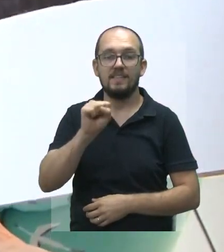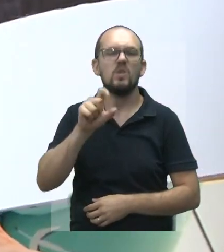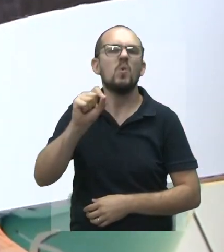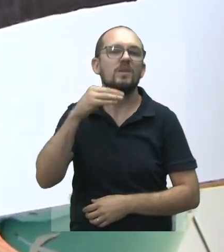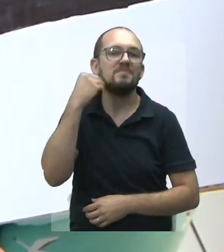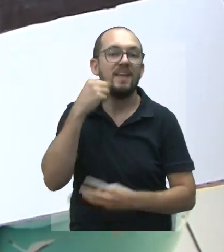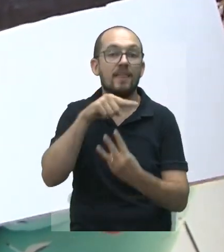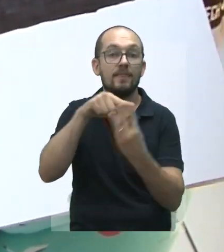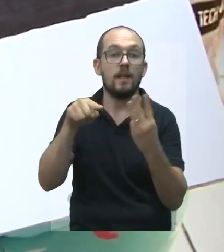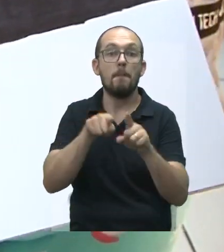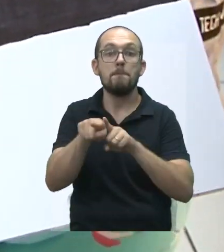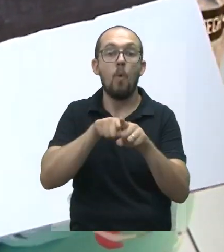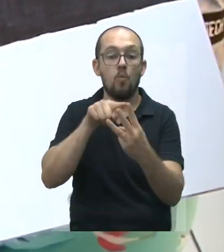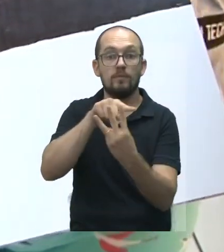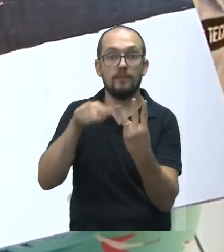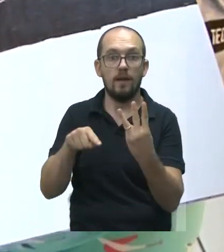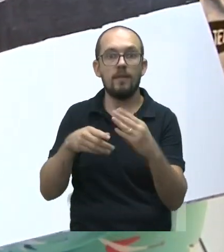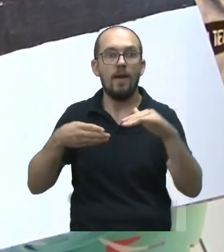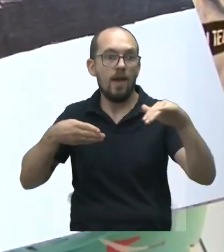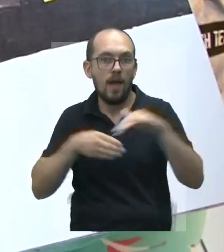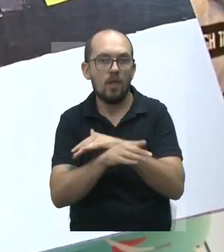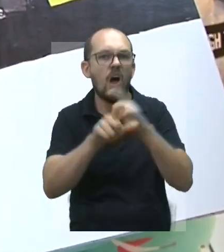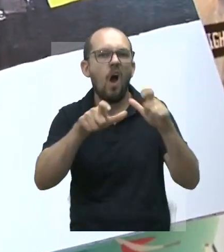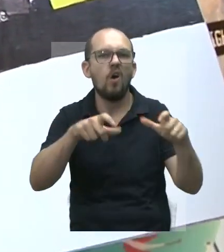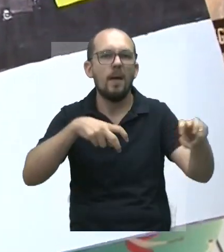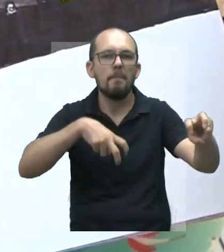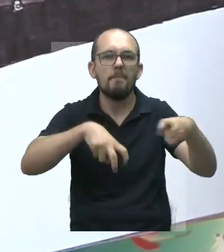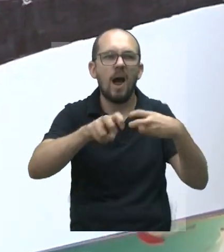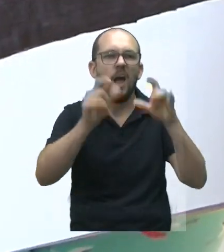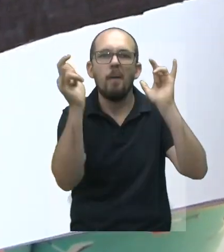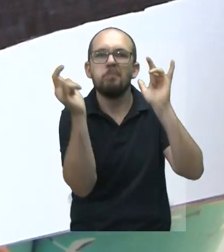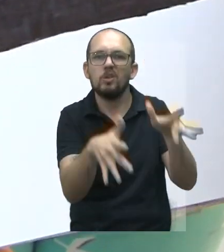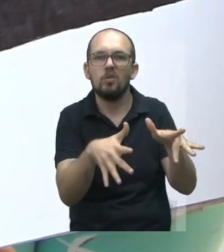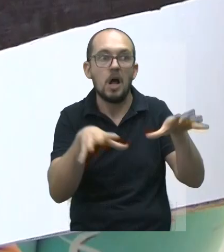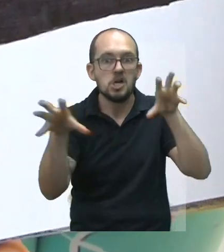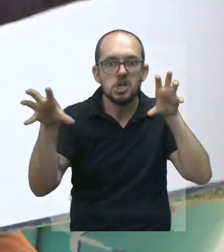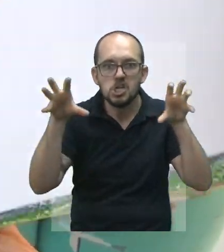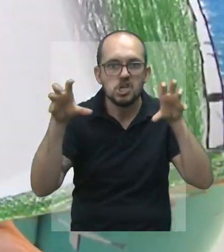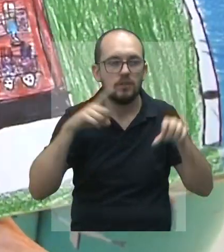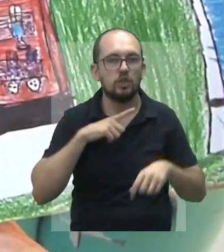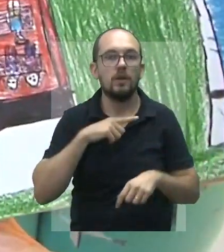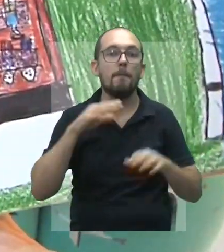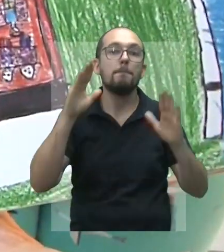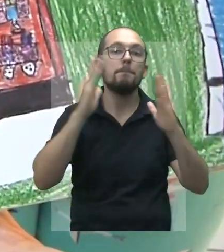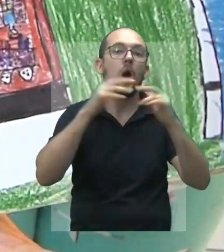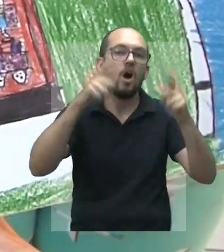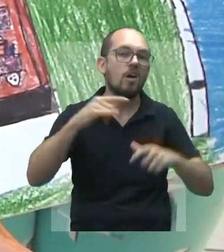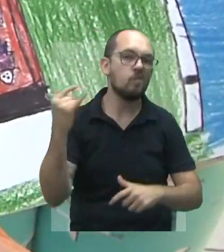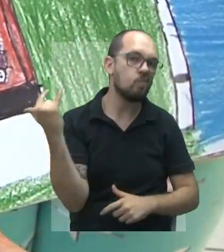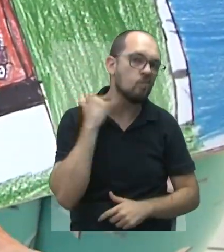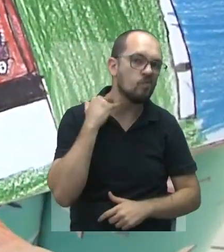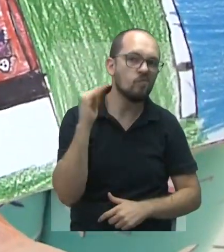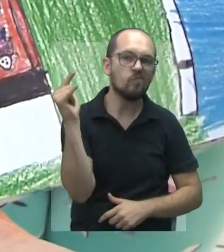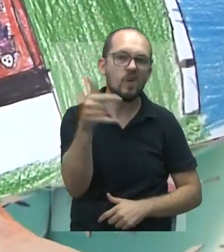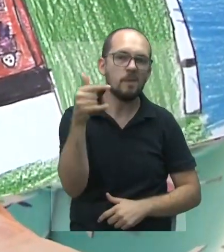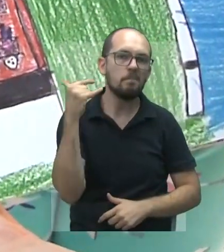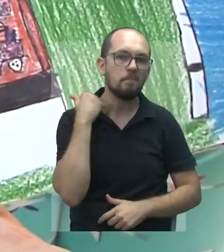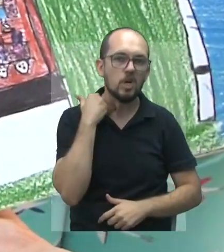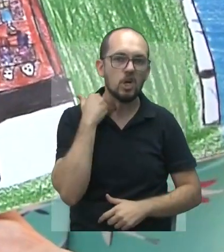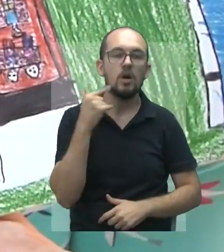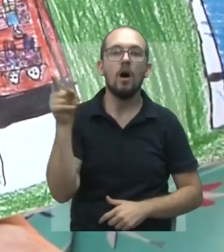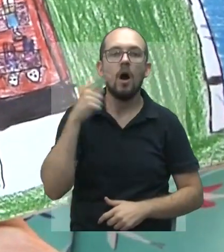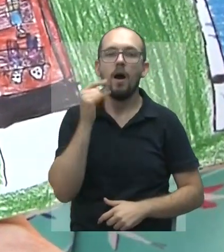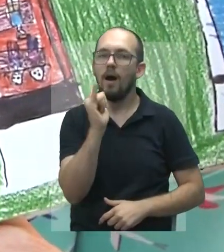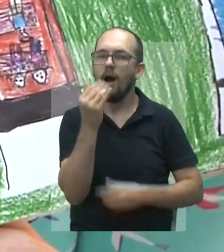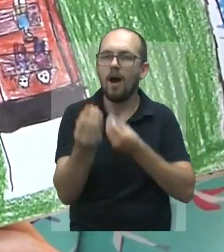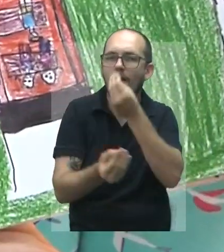que entraram em um parque abandonado e mal assombrado, onde morava um vampiro. A autora contou de onde